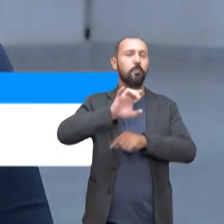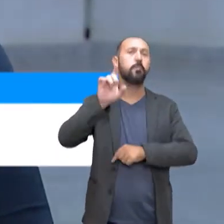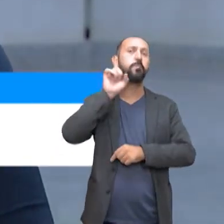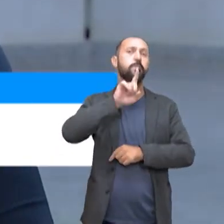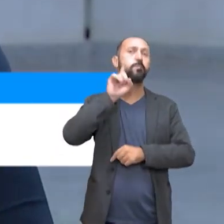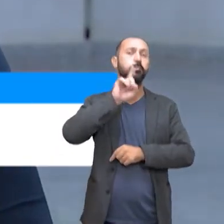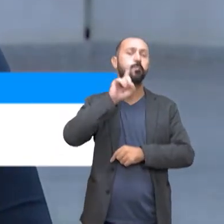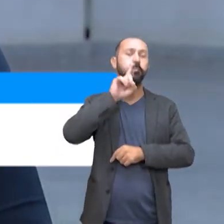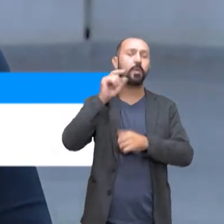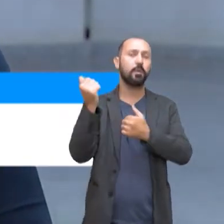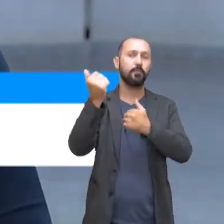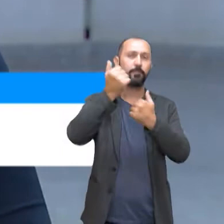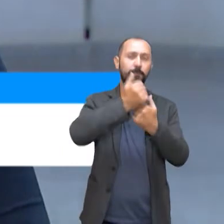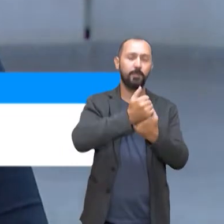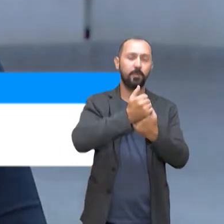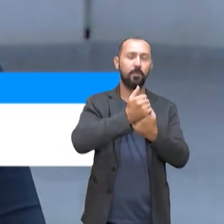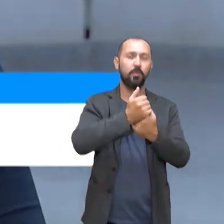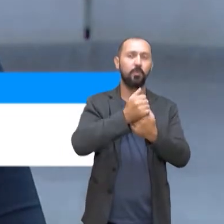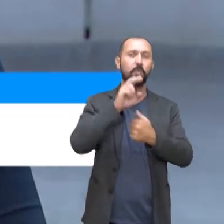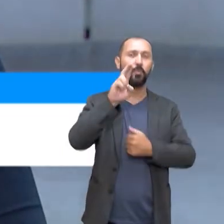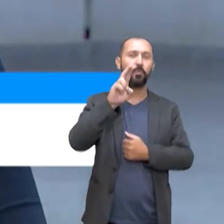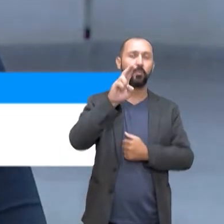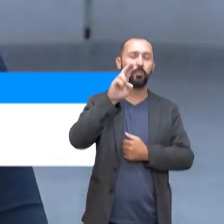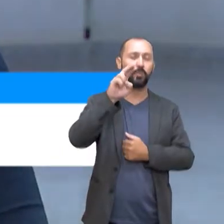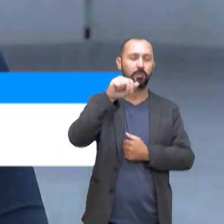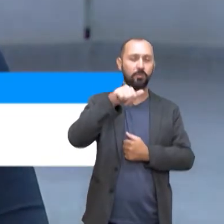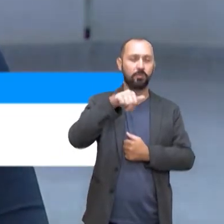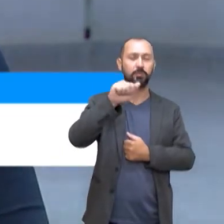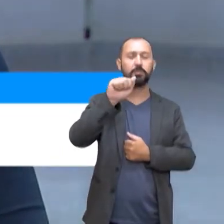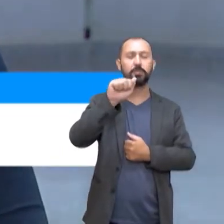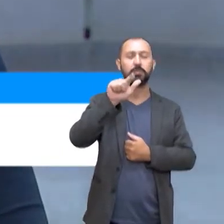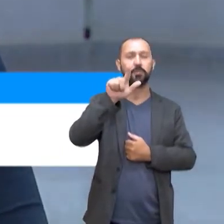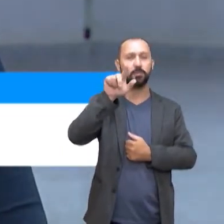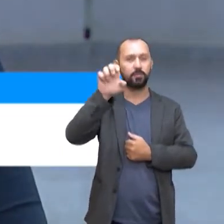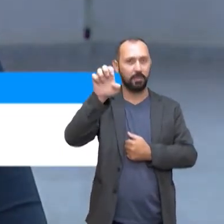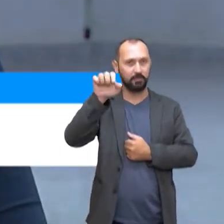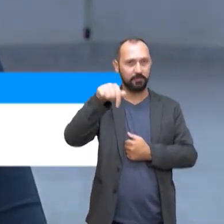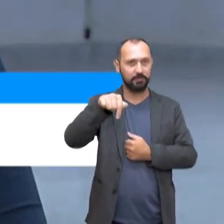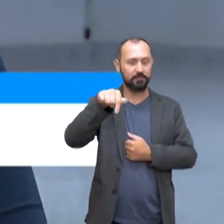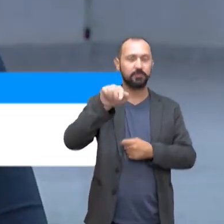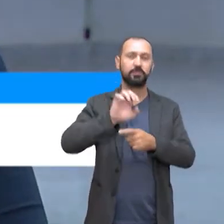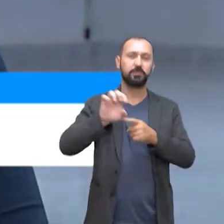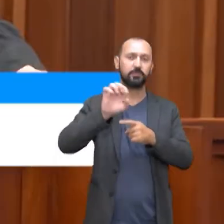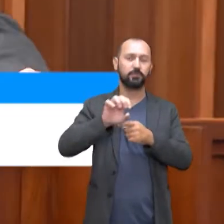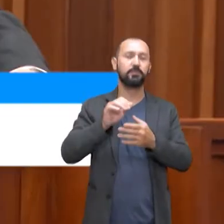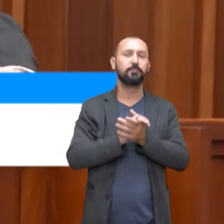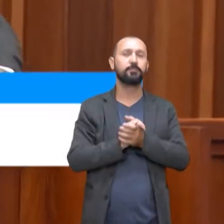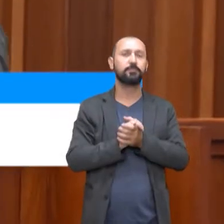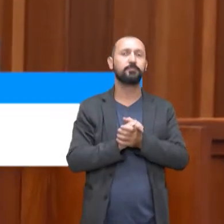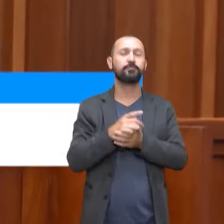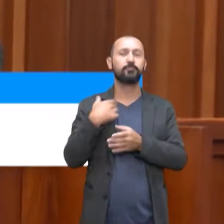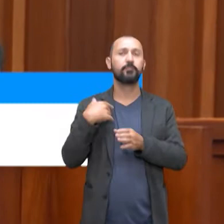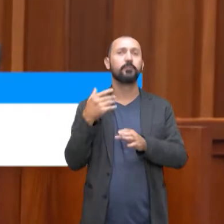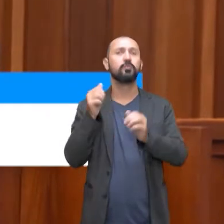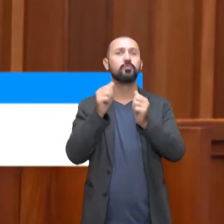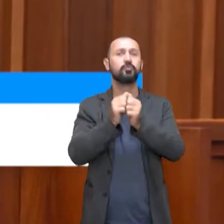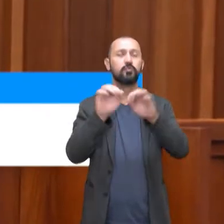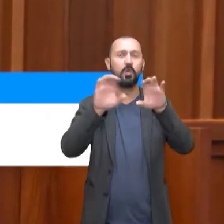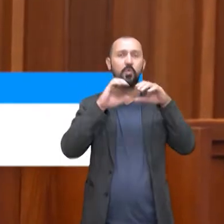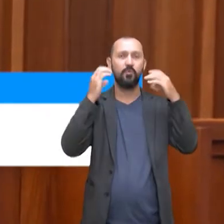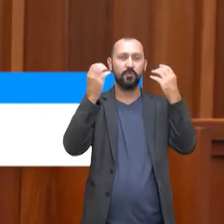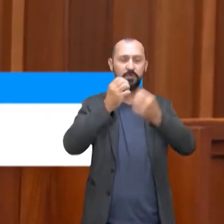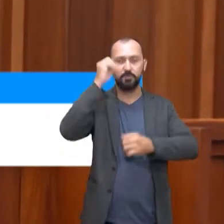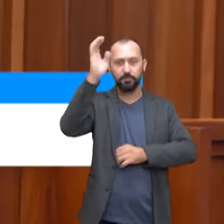Unidos, representando a União Nacional dos Legisladores e Legislativos Estaduais. Ele esteve na